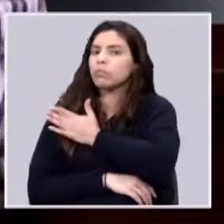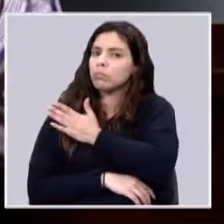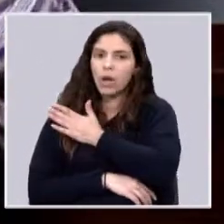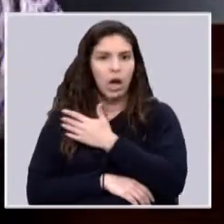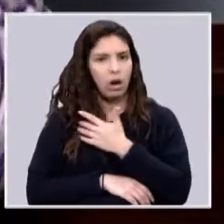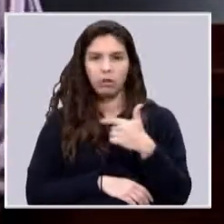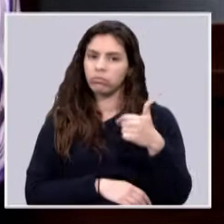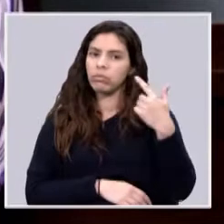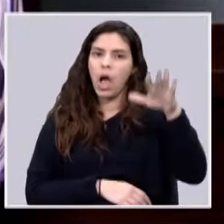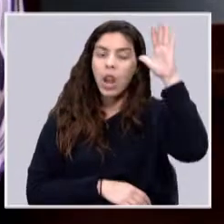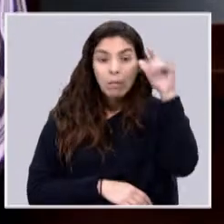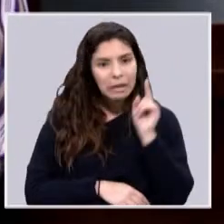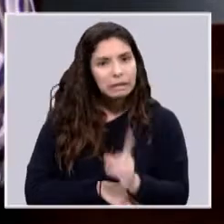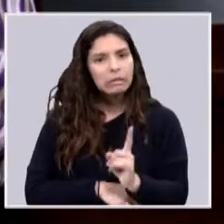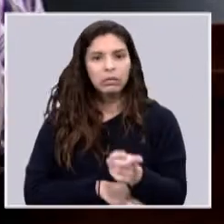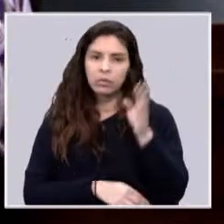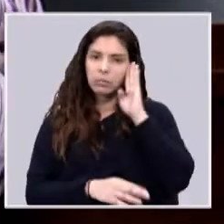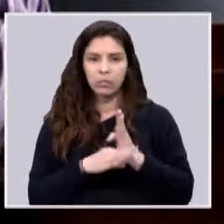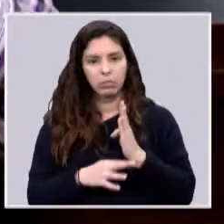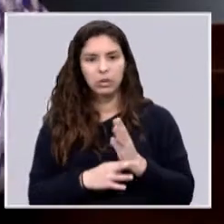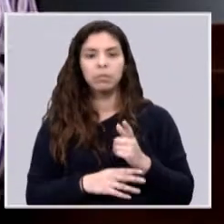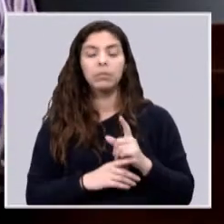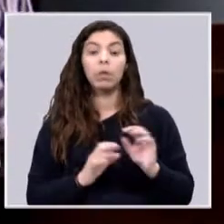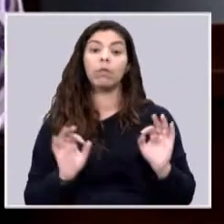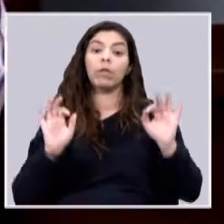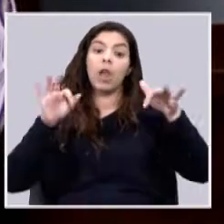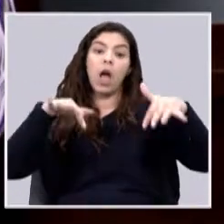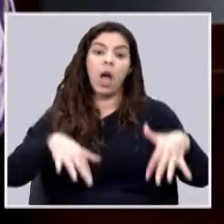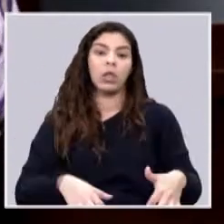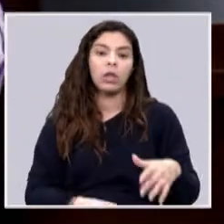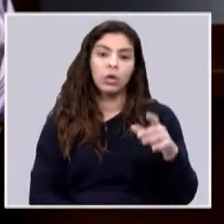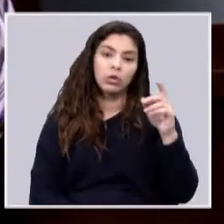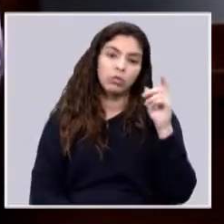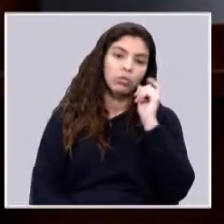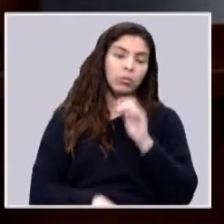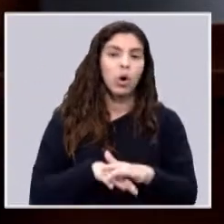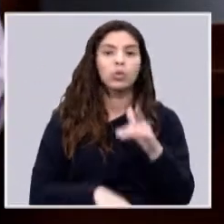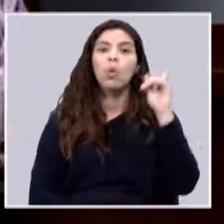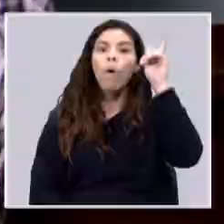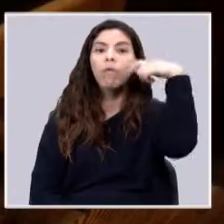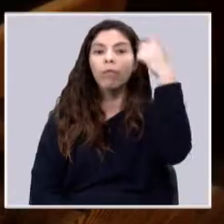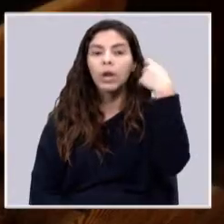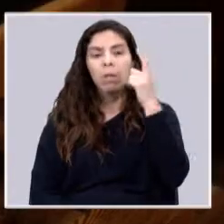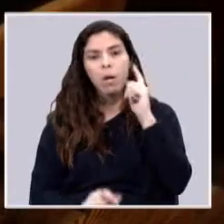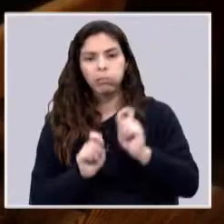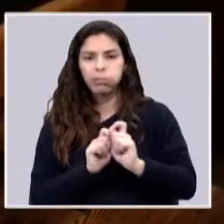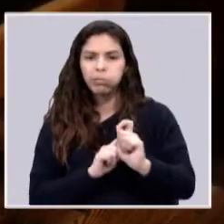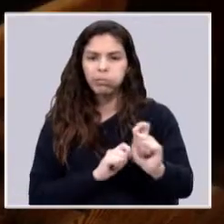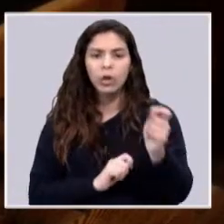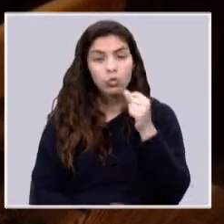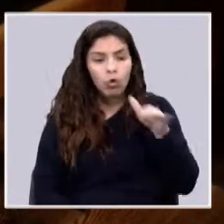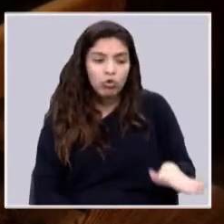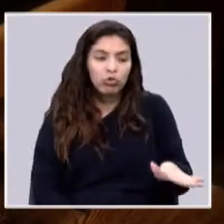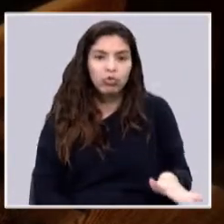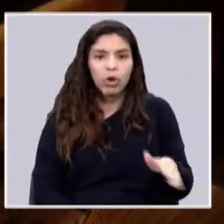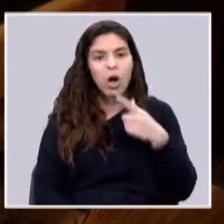etc., mais me apaixono pelos bichos. E finalmente, a machadada final veio com o Jaws, com o filme. Quando eu finalmente o vi, que era